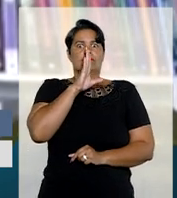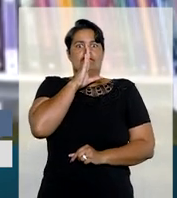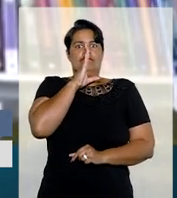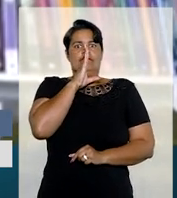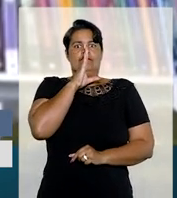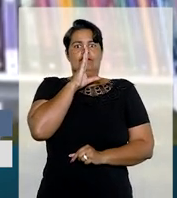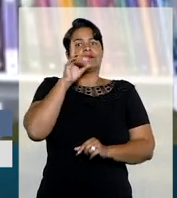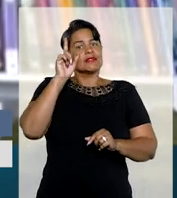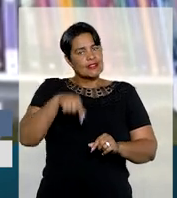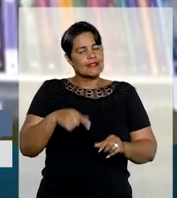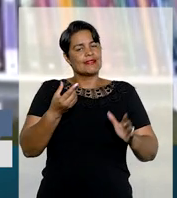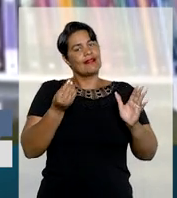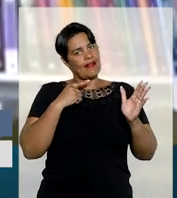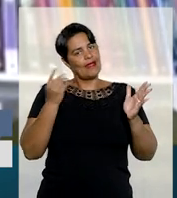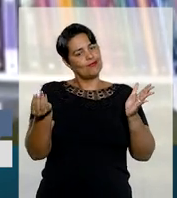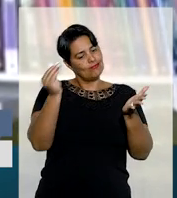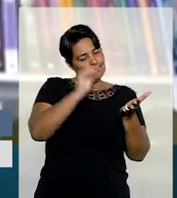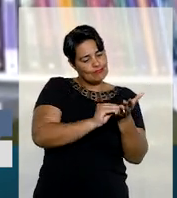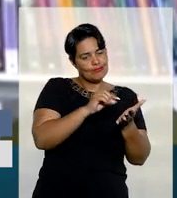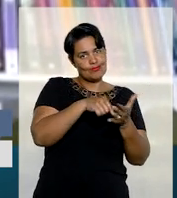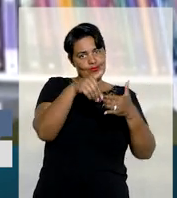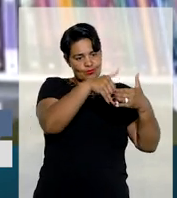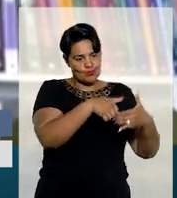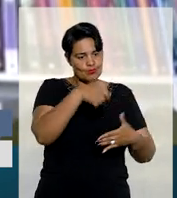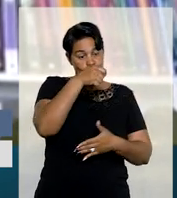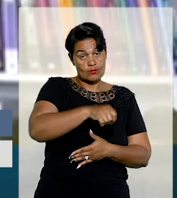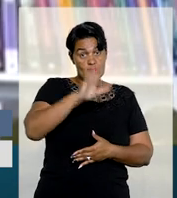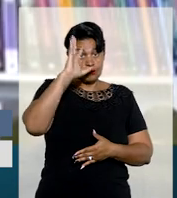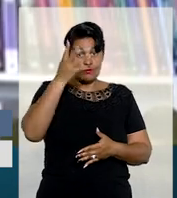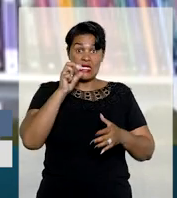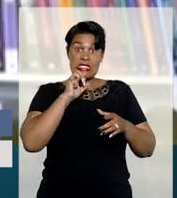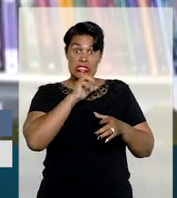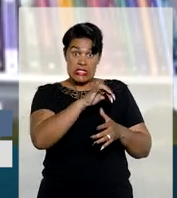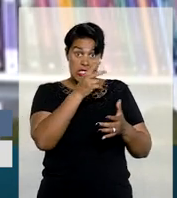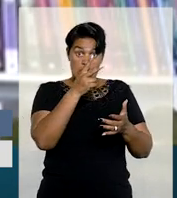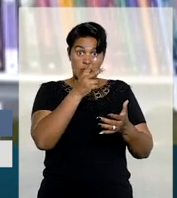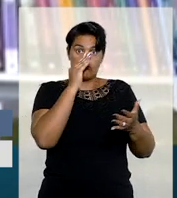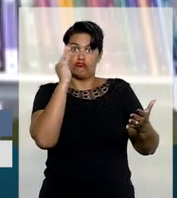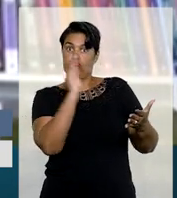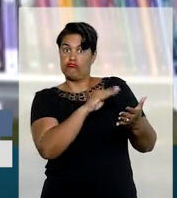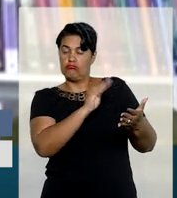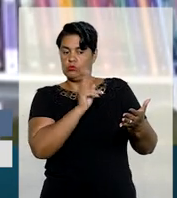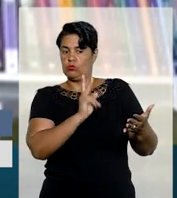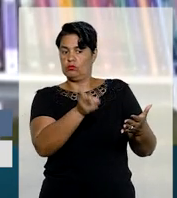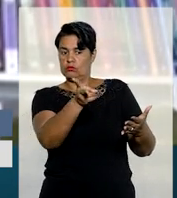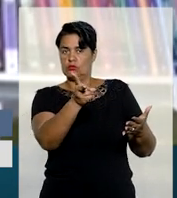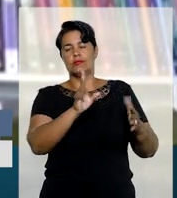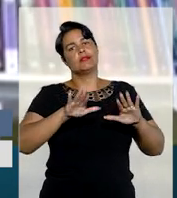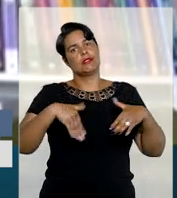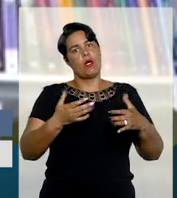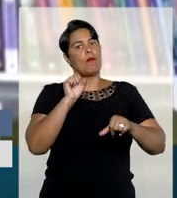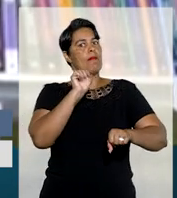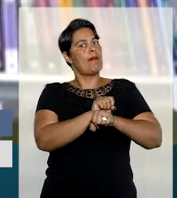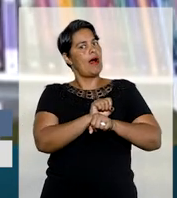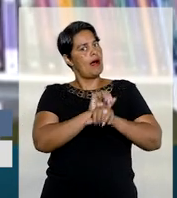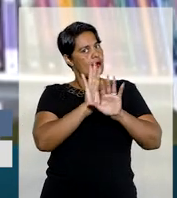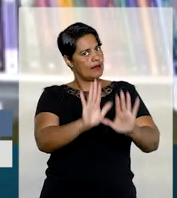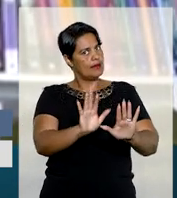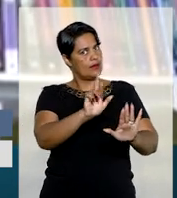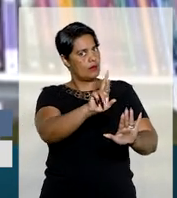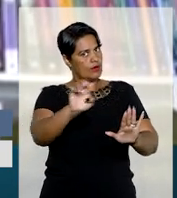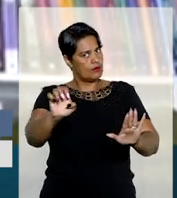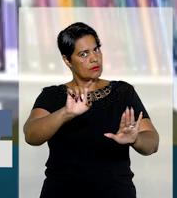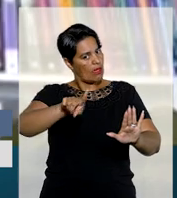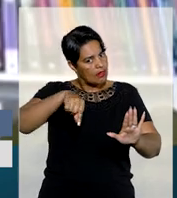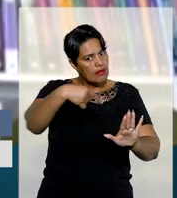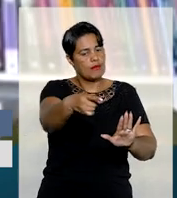um tipo de omissão presente num determinado acórdão e que, se persistindo, pode levar à negativa de seguimento do